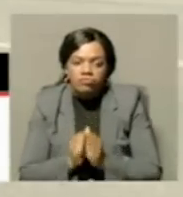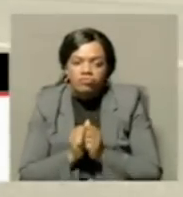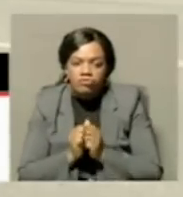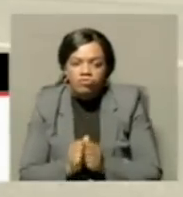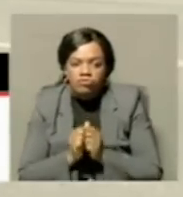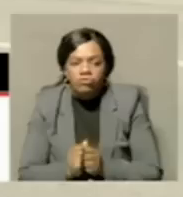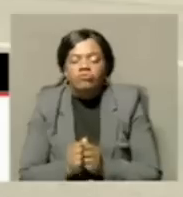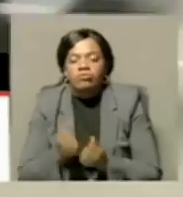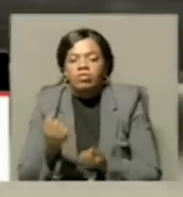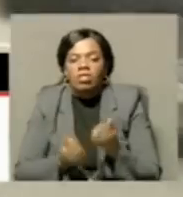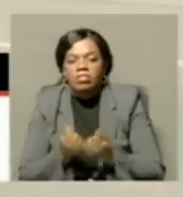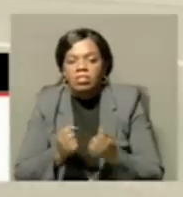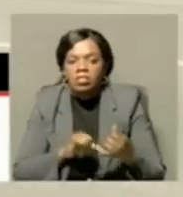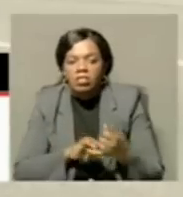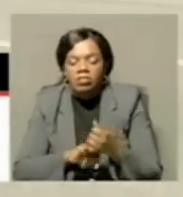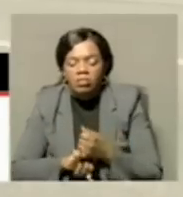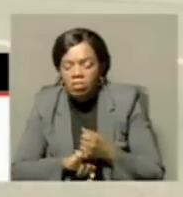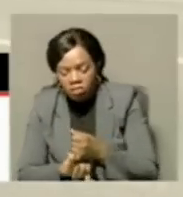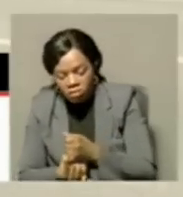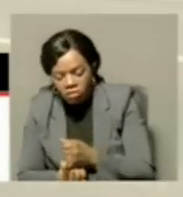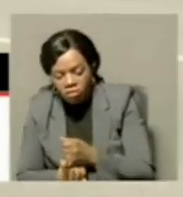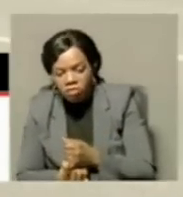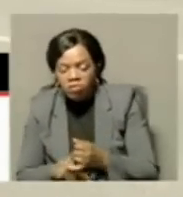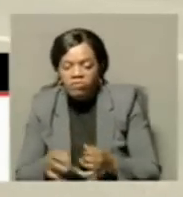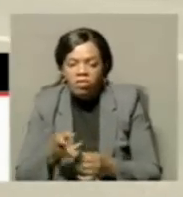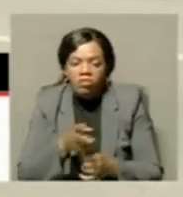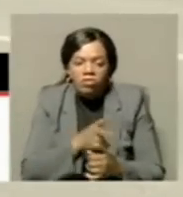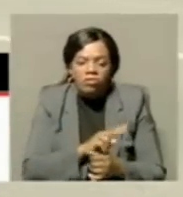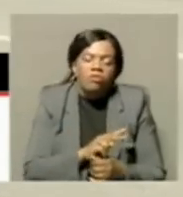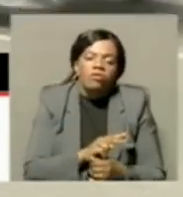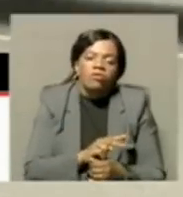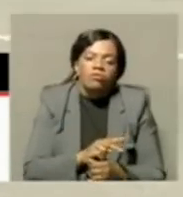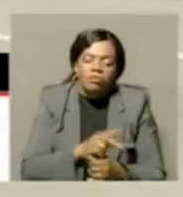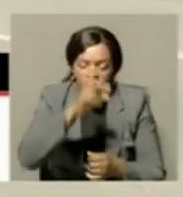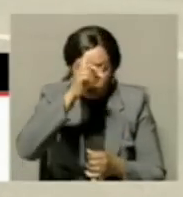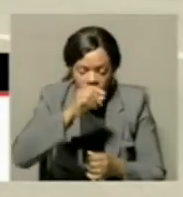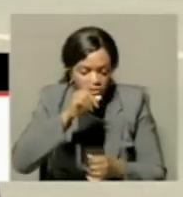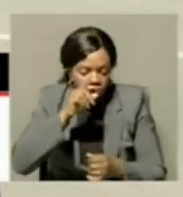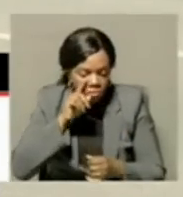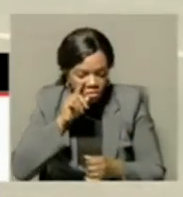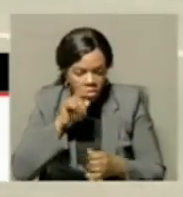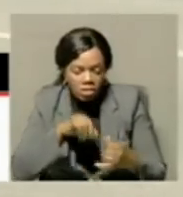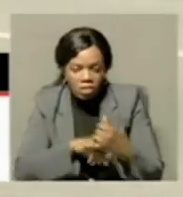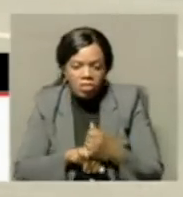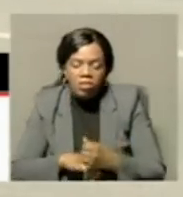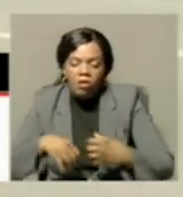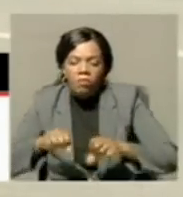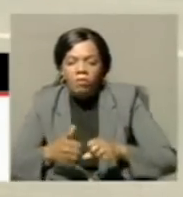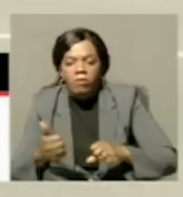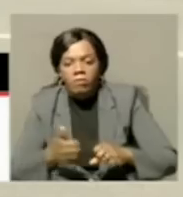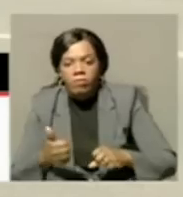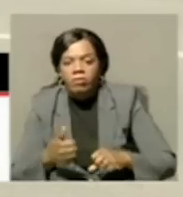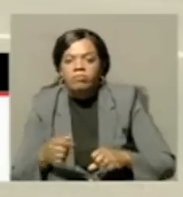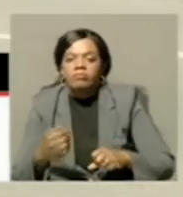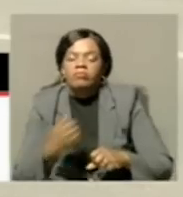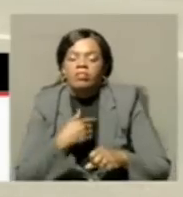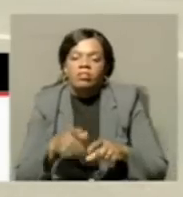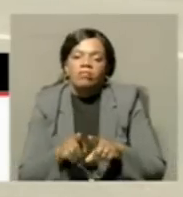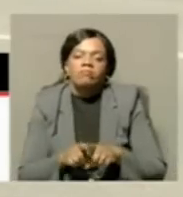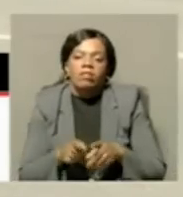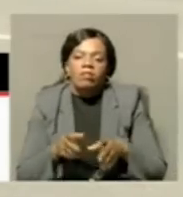a direção das associações, das cooperativas, dos taxistas, dos mototaxistas também. E dizer